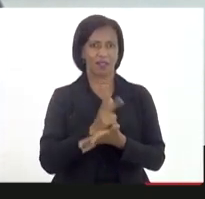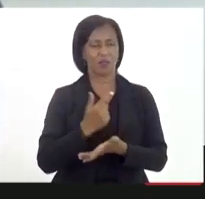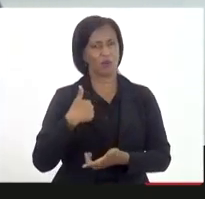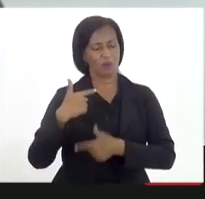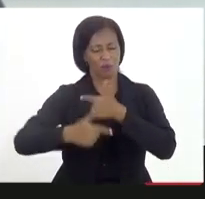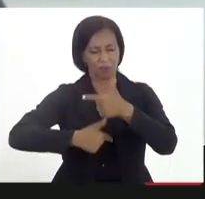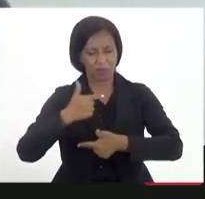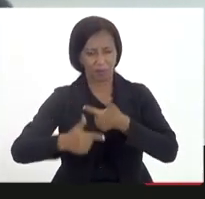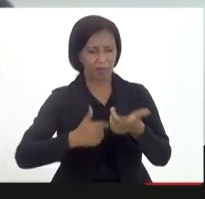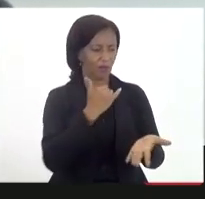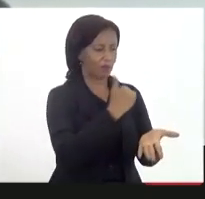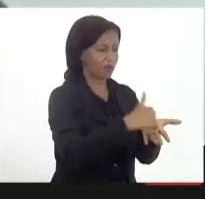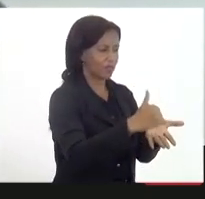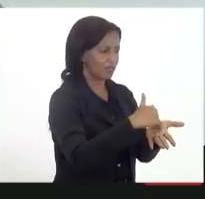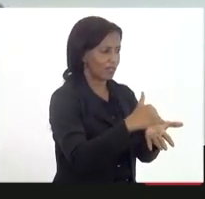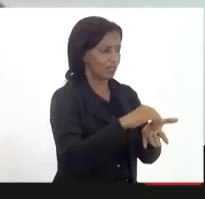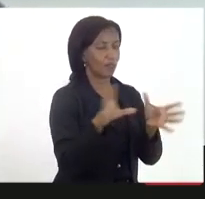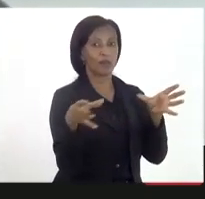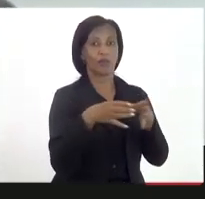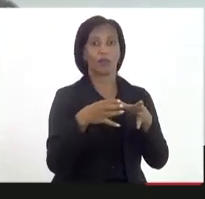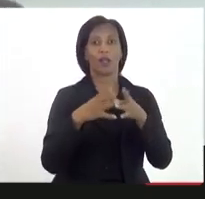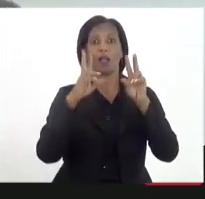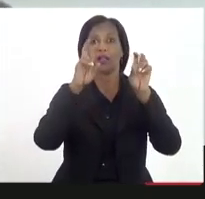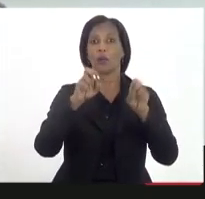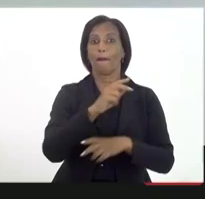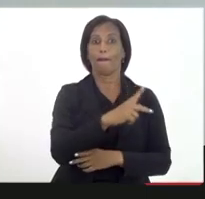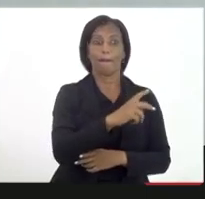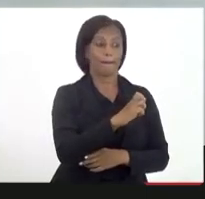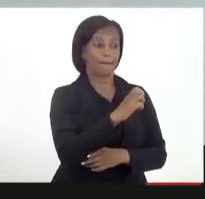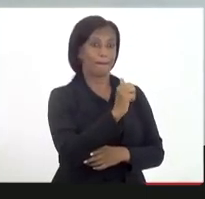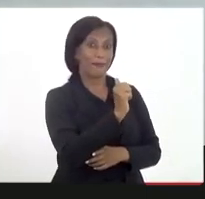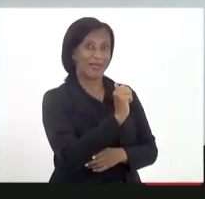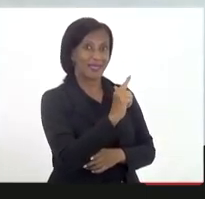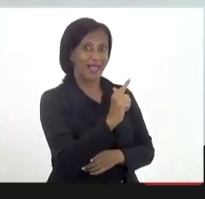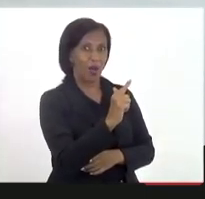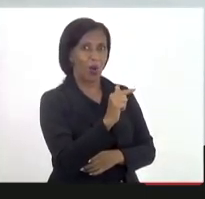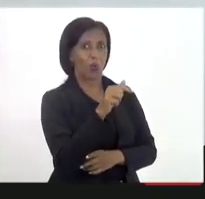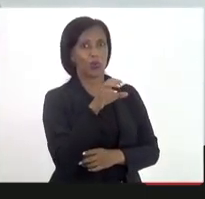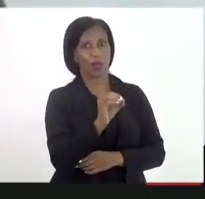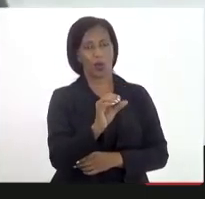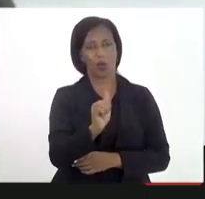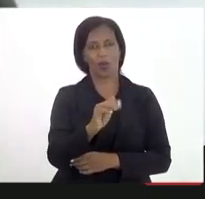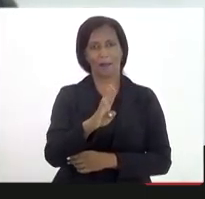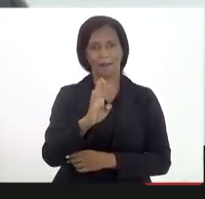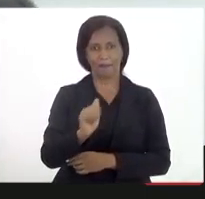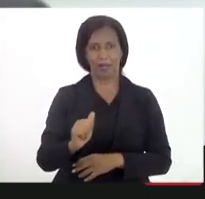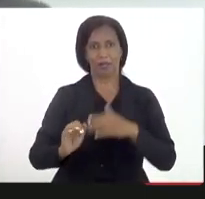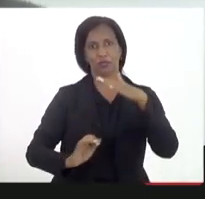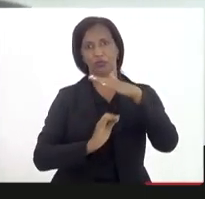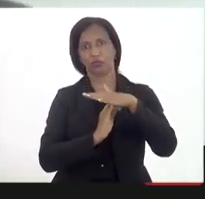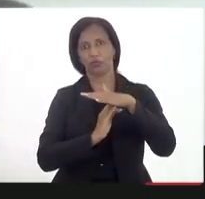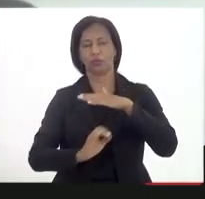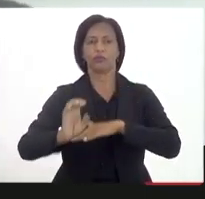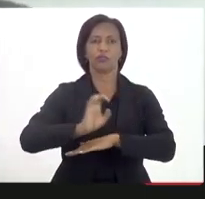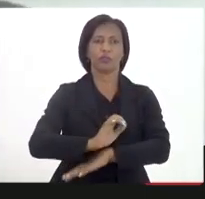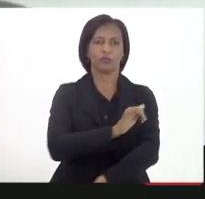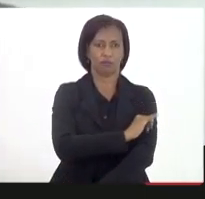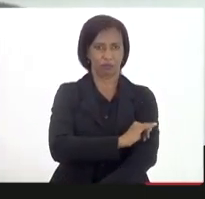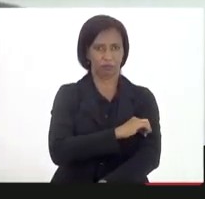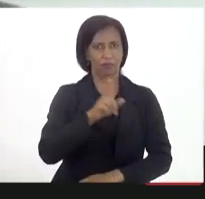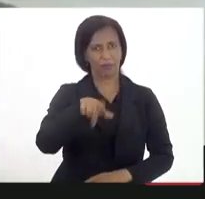integrei fui secretário e foi a comissão de assuntos penais e penitenciárias da OAB Seccional do Estado do Rio de Janeiro então